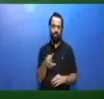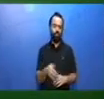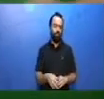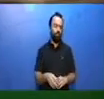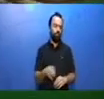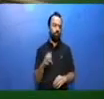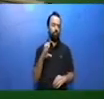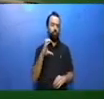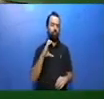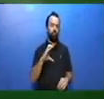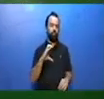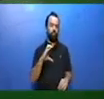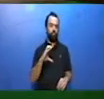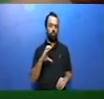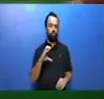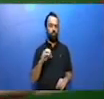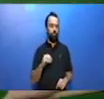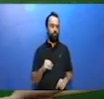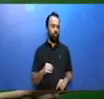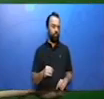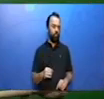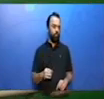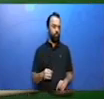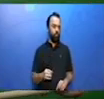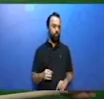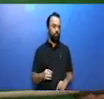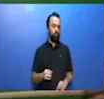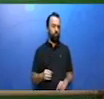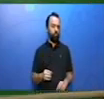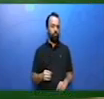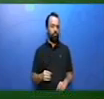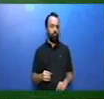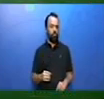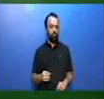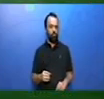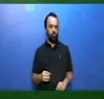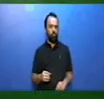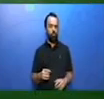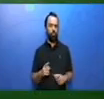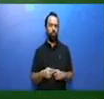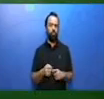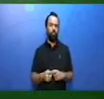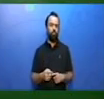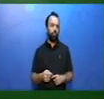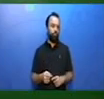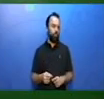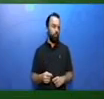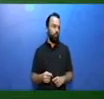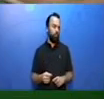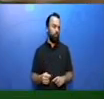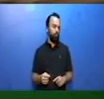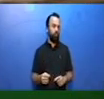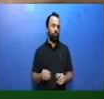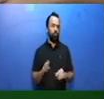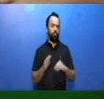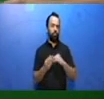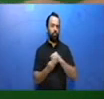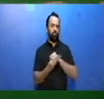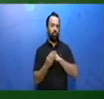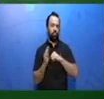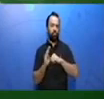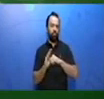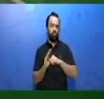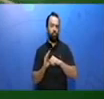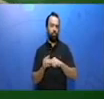comercial. Então, a gente vai pôr a letrinha C. Por quê? Porque no bairro